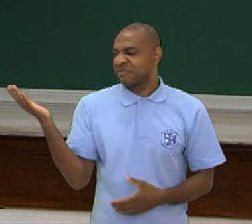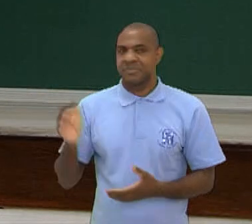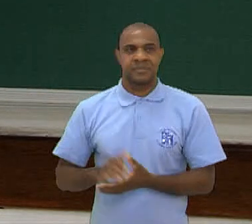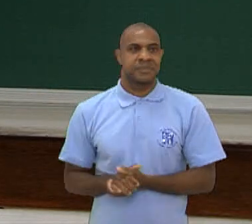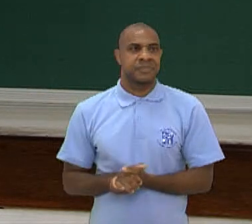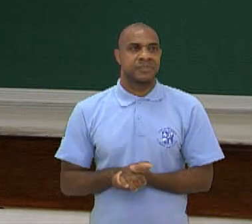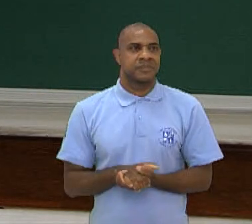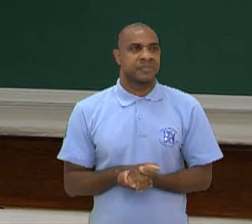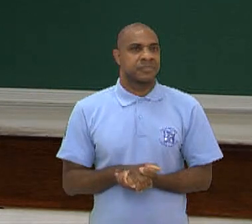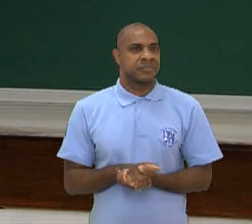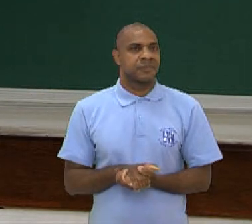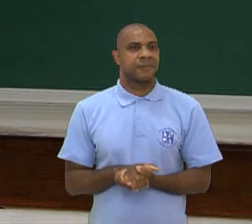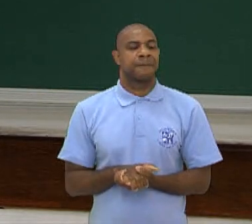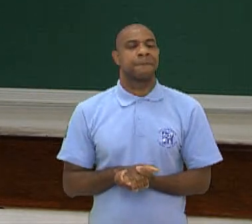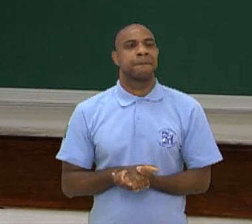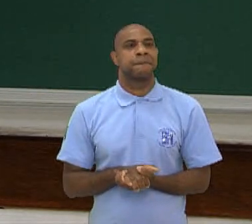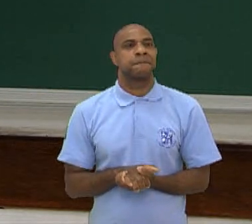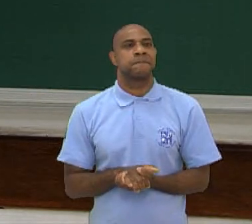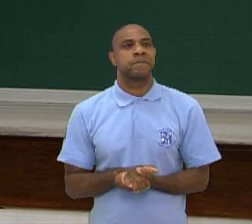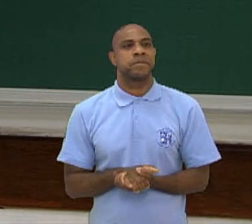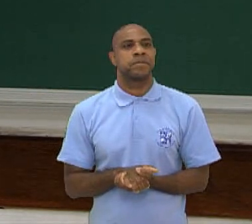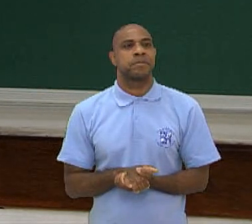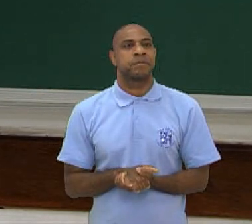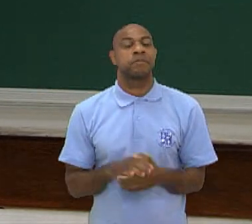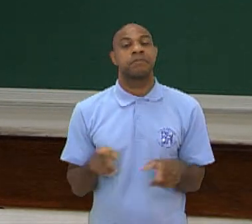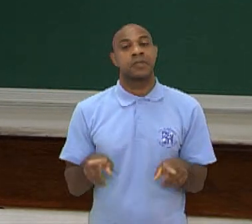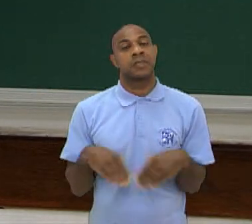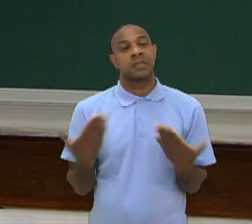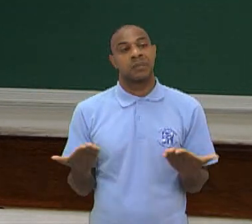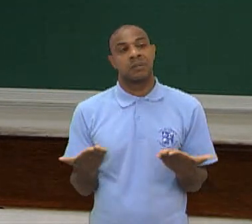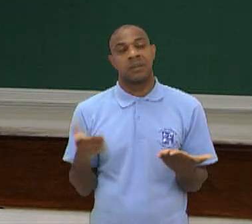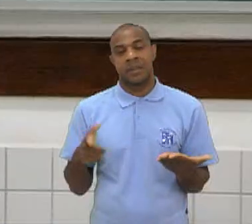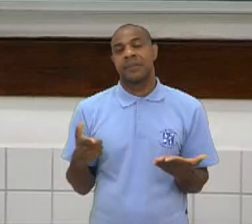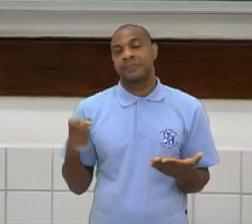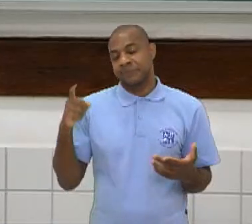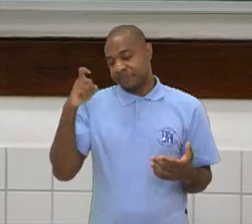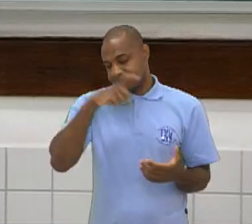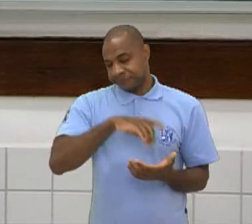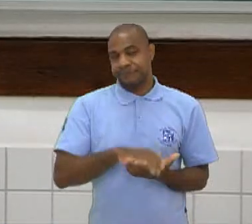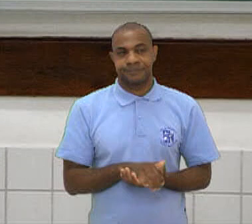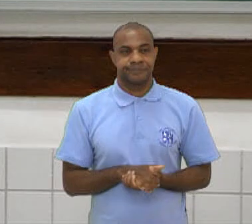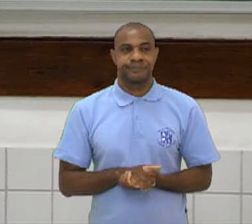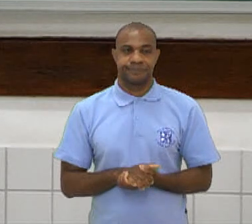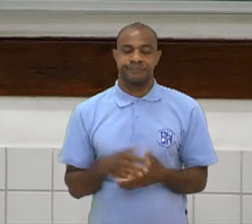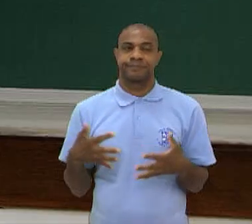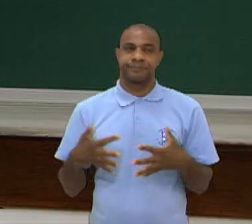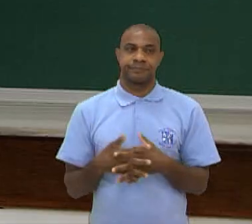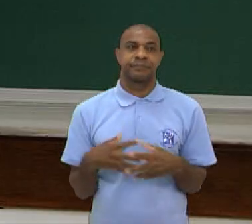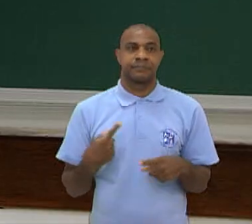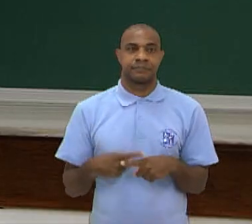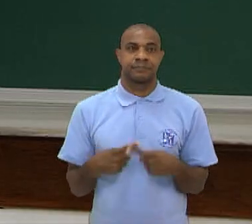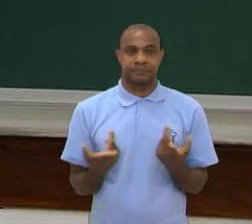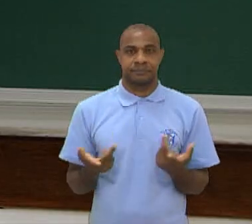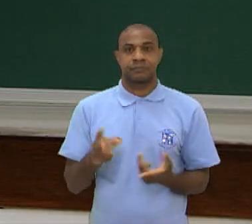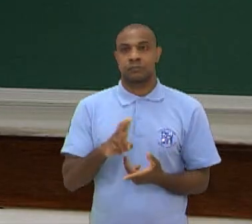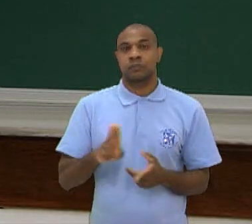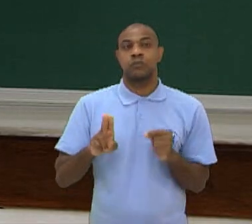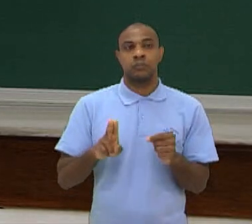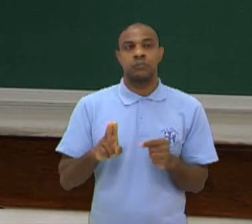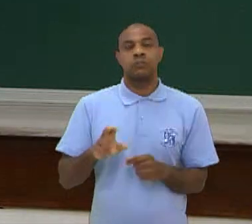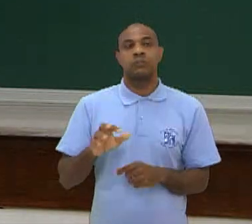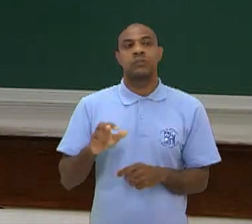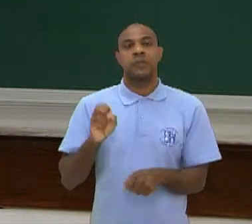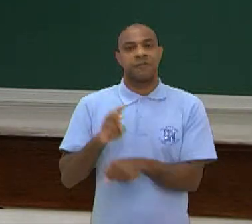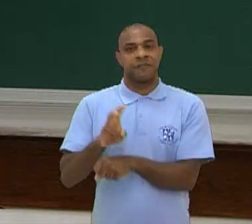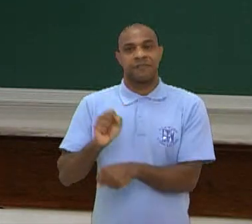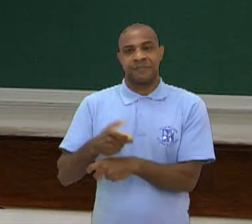depois alguns compostos mal cheirosos, então é algo bem complicado. Por quê? Por causa do excesso de uso de fertilizante, um dos motivos,